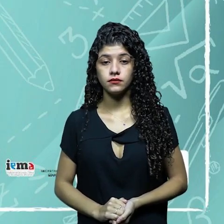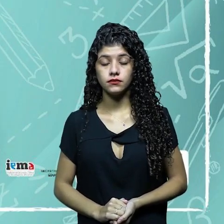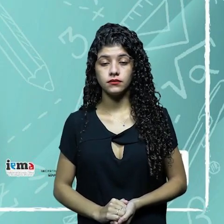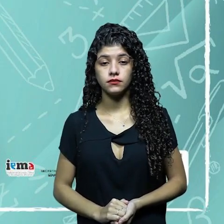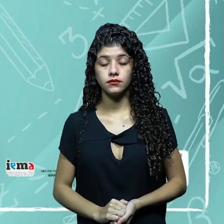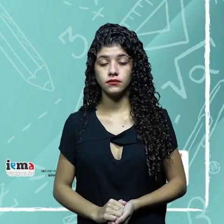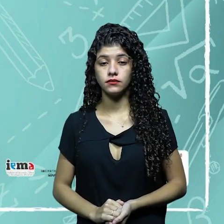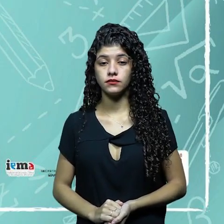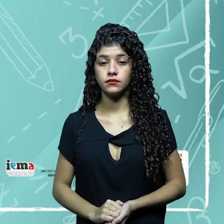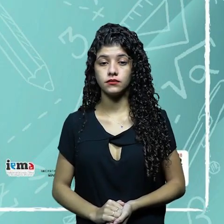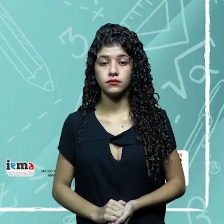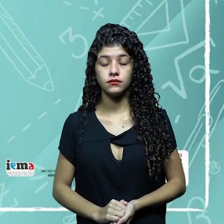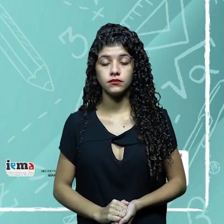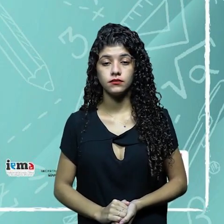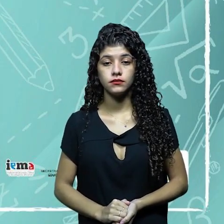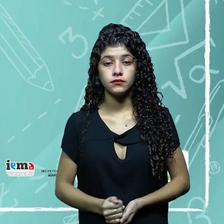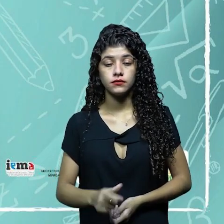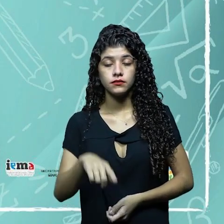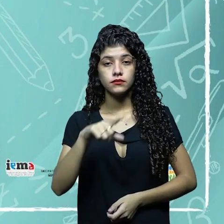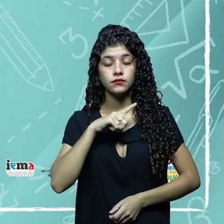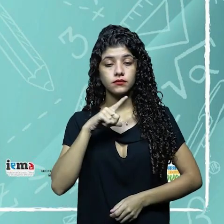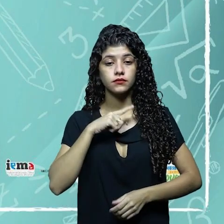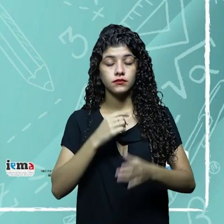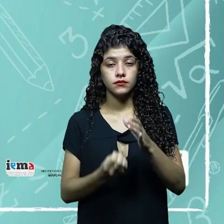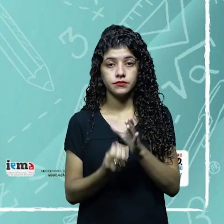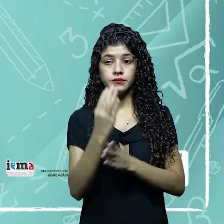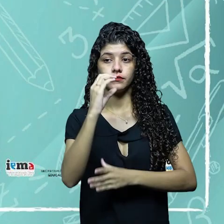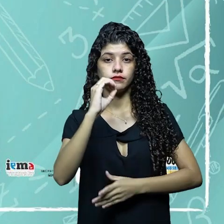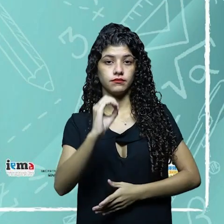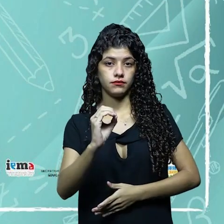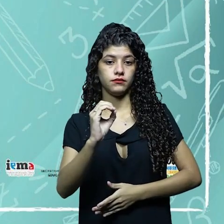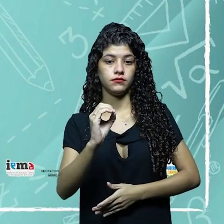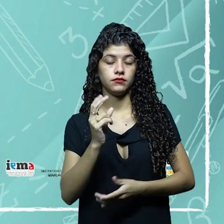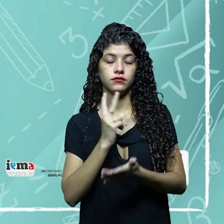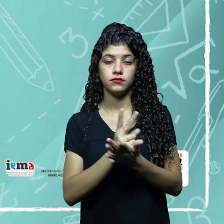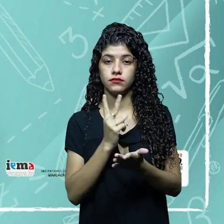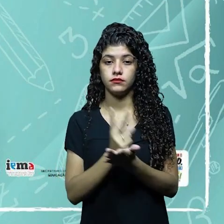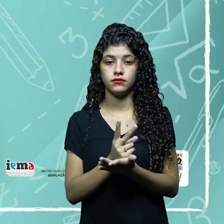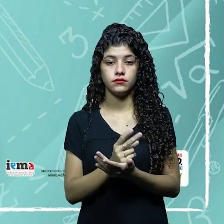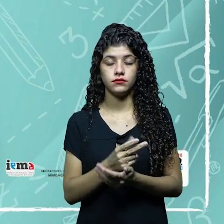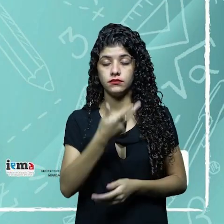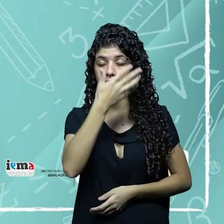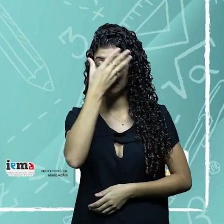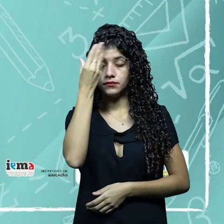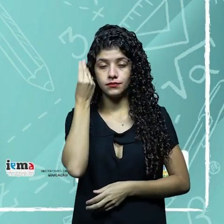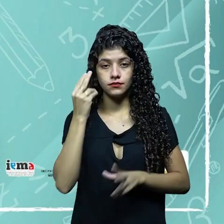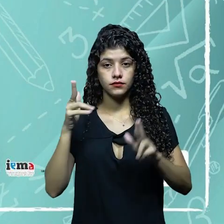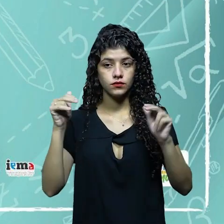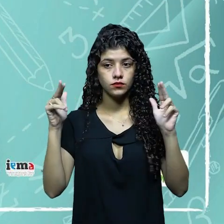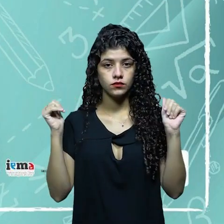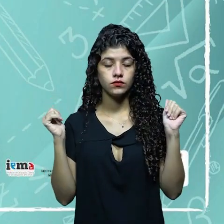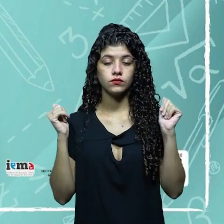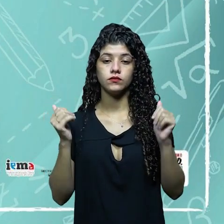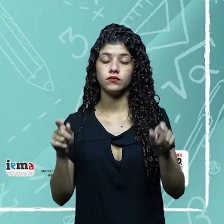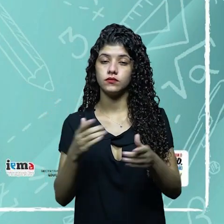origem no 0. Tá? A minha origem, nunca esqueçam, que na absoluta a origem é no 0. Então eu não preciso mostrar